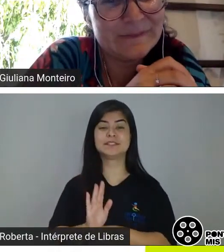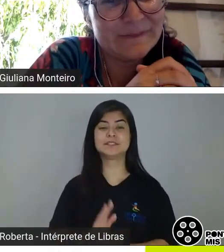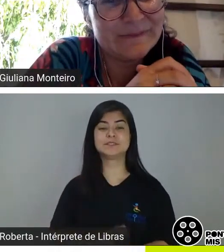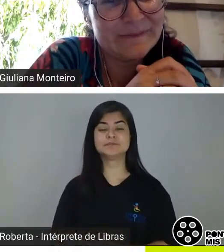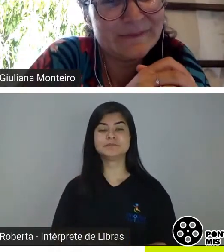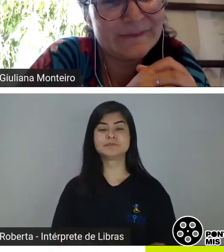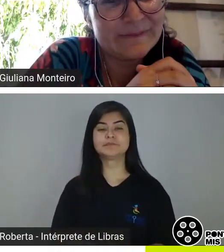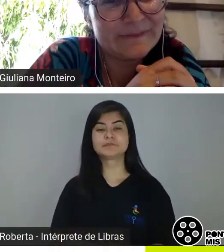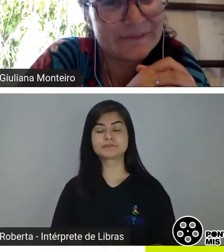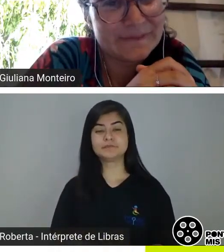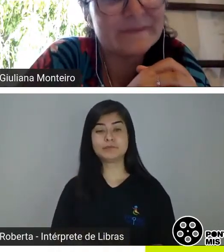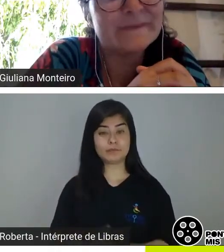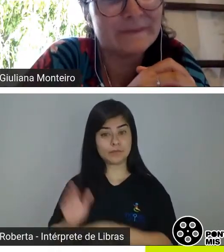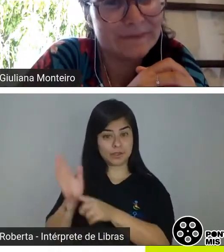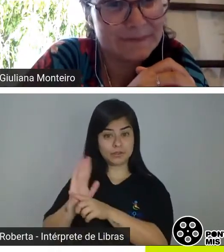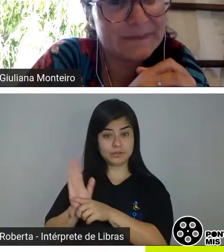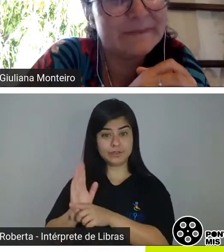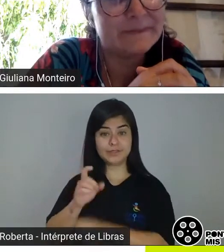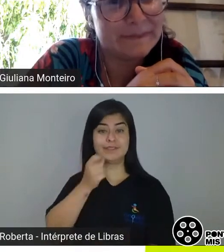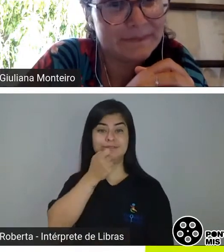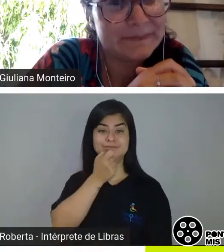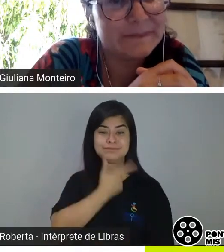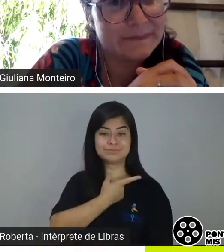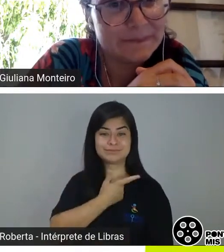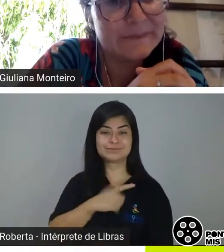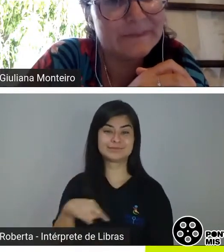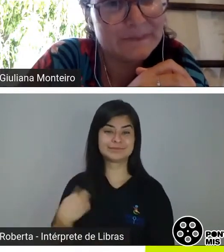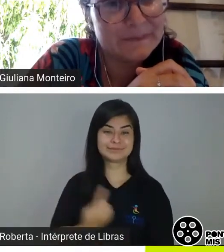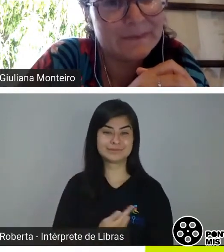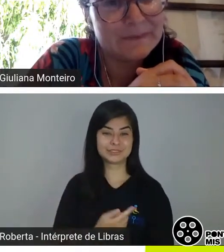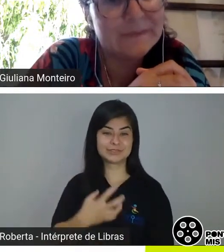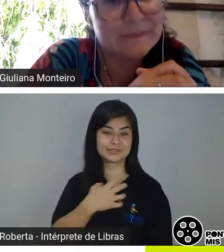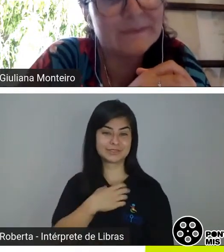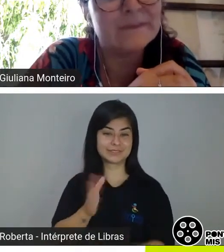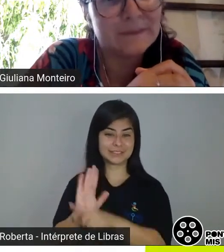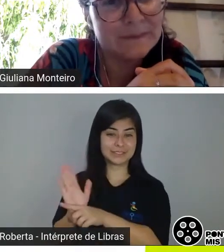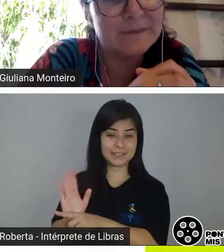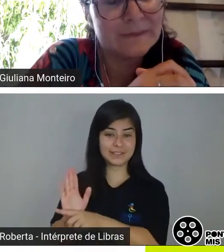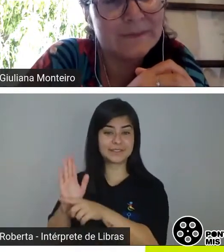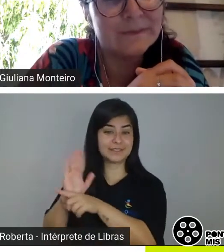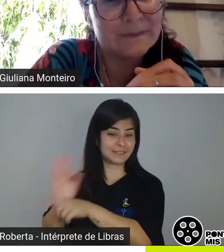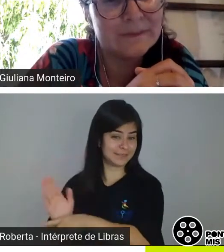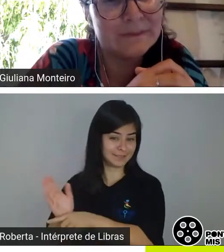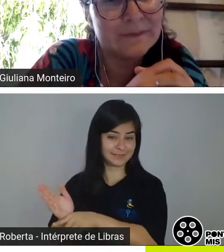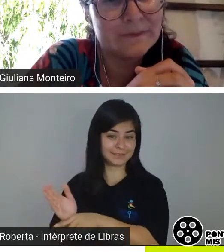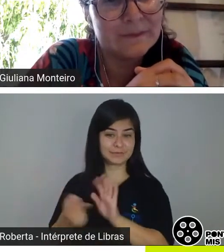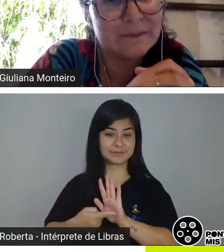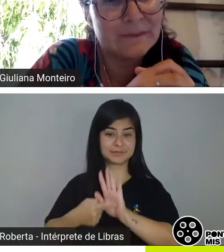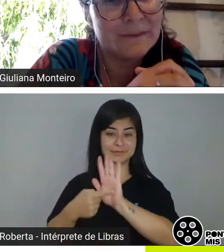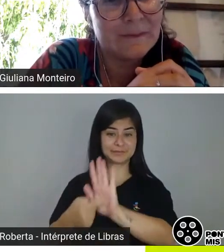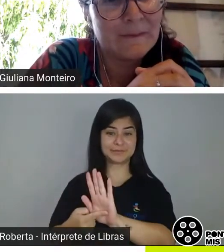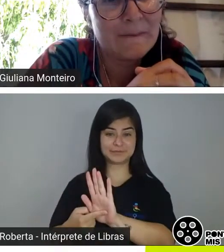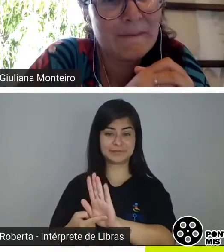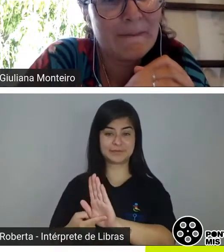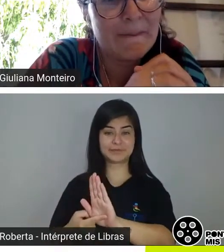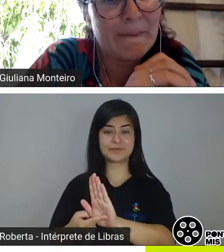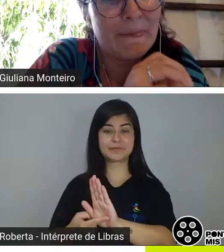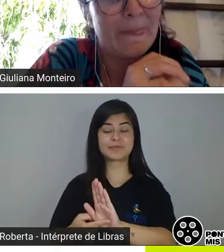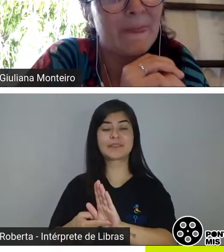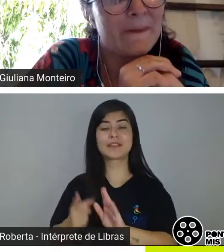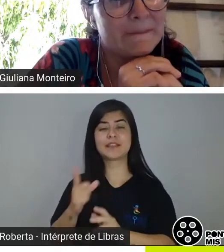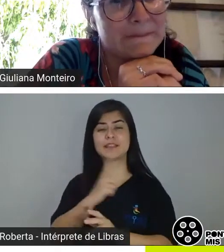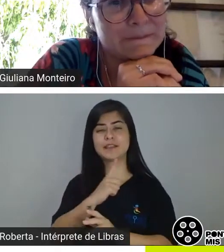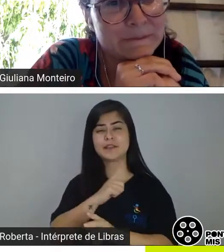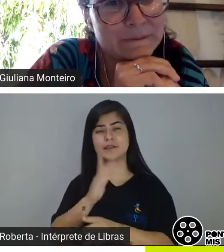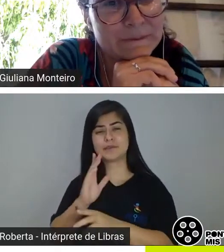então, o filme está debochando de nós mesmos e do nosso fazer cinema, fazendo cinema. Né? Eu acabei de ver uma série